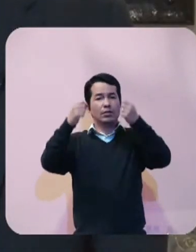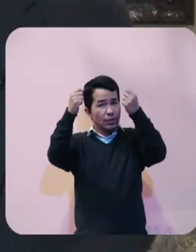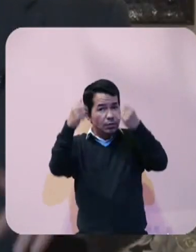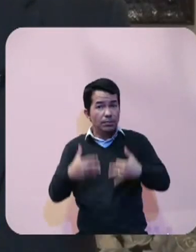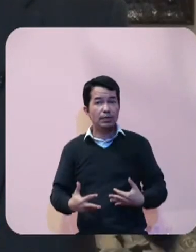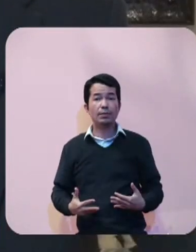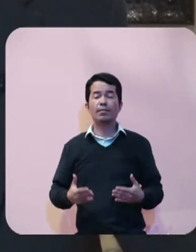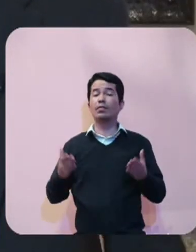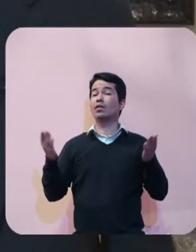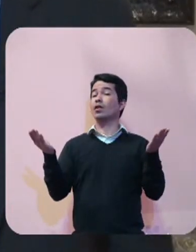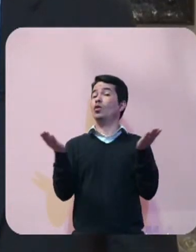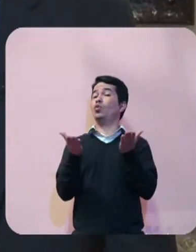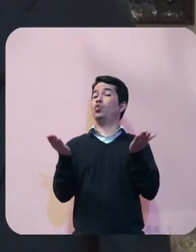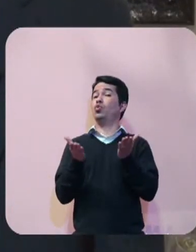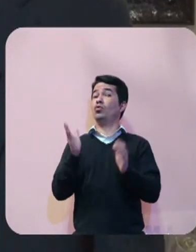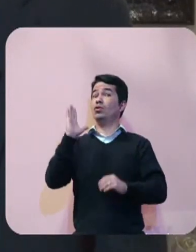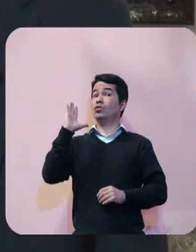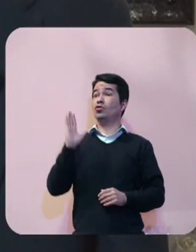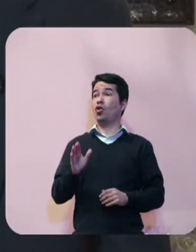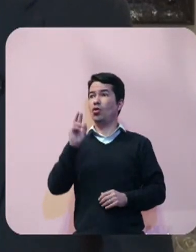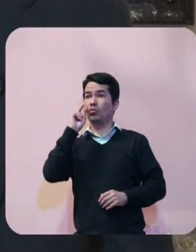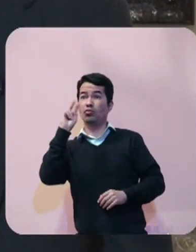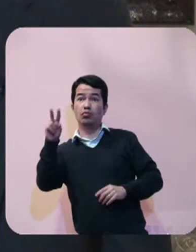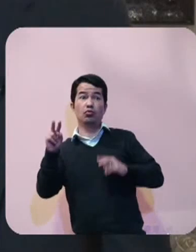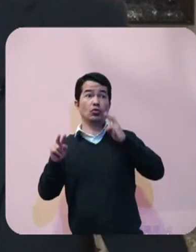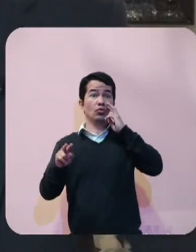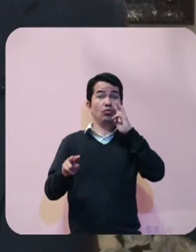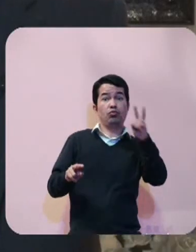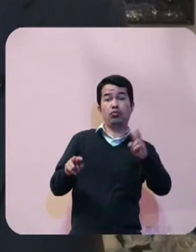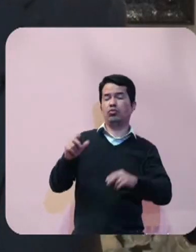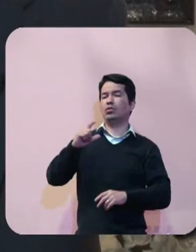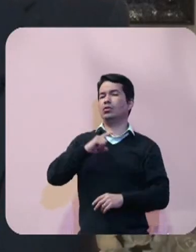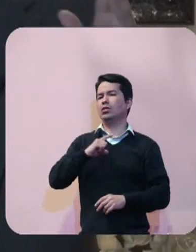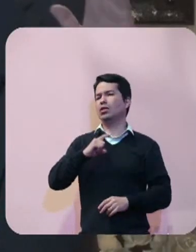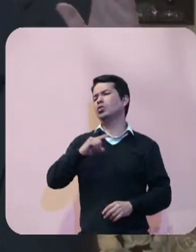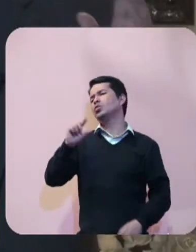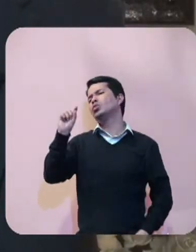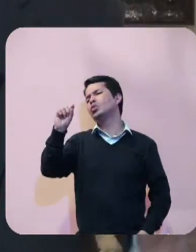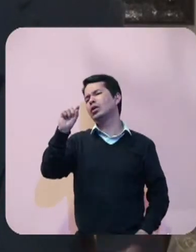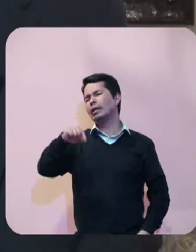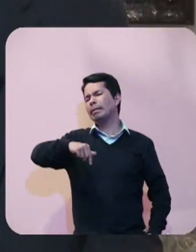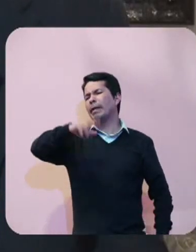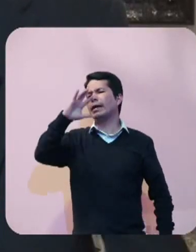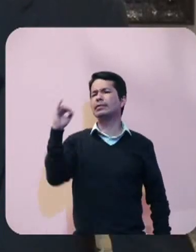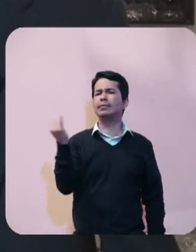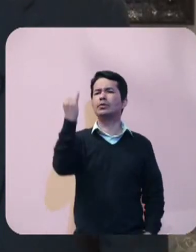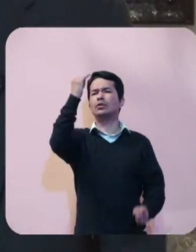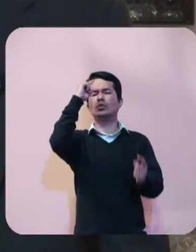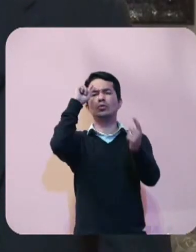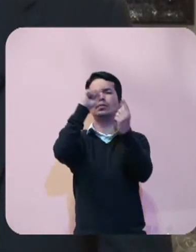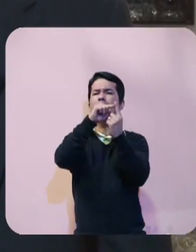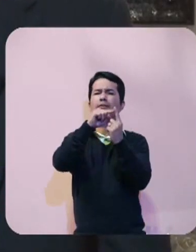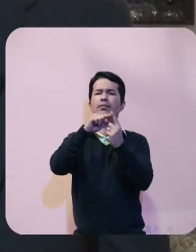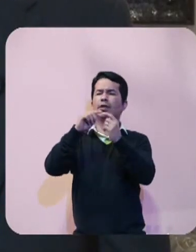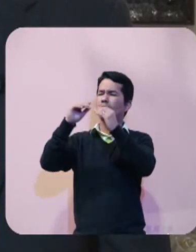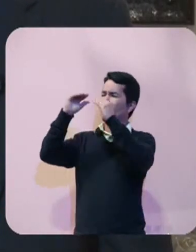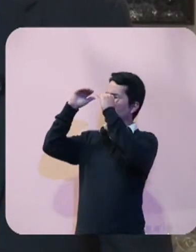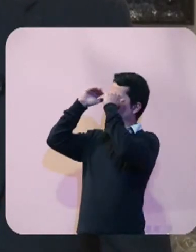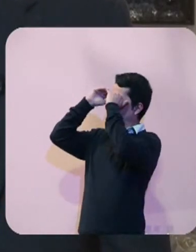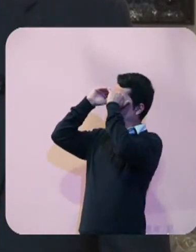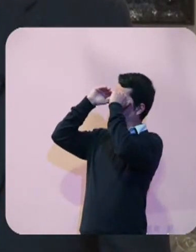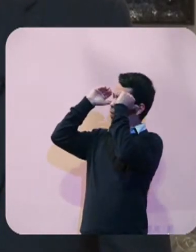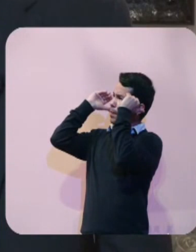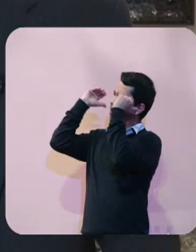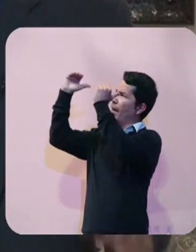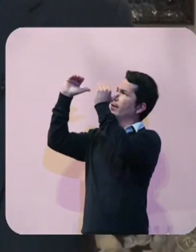agora que já se ouviu tudo, aqui está a conclusão. Tema a Deus e obedeça os seus mandamentos, porque isso é o